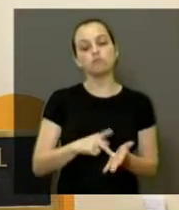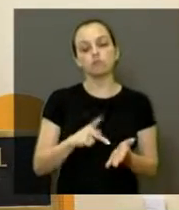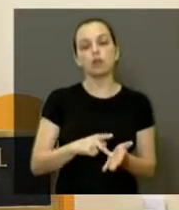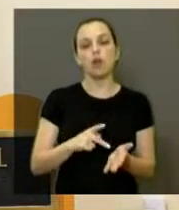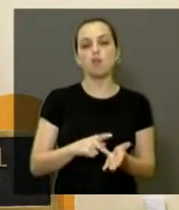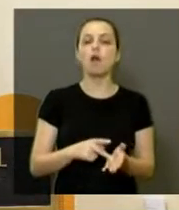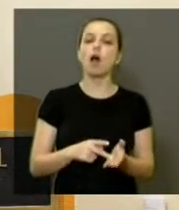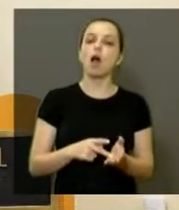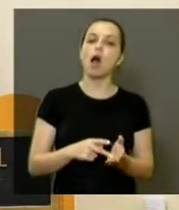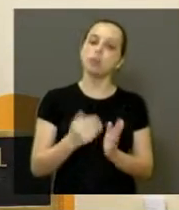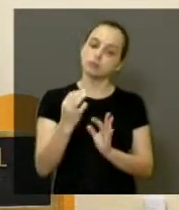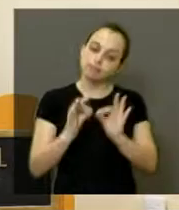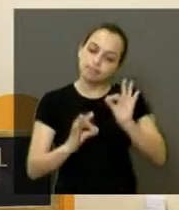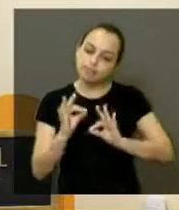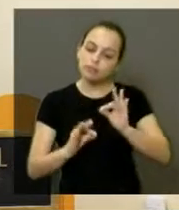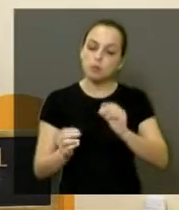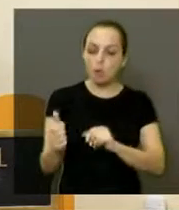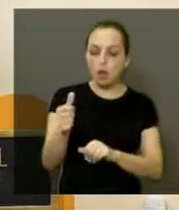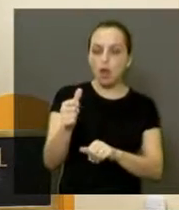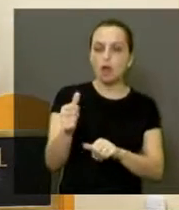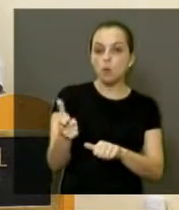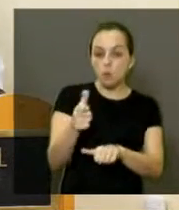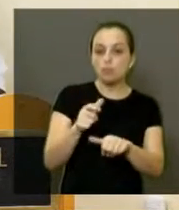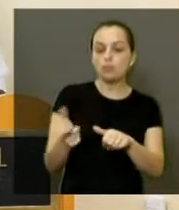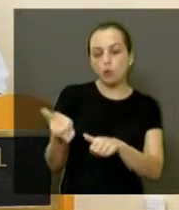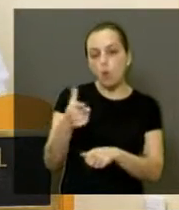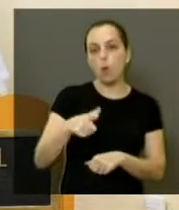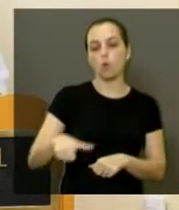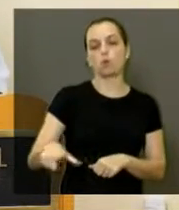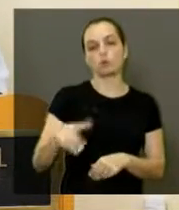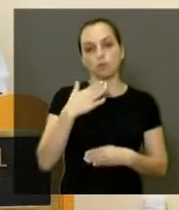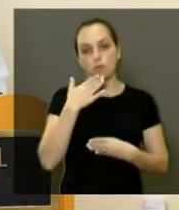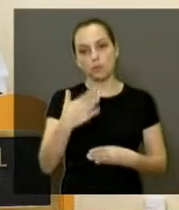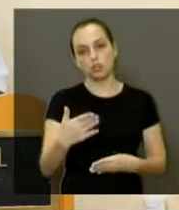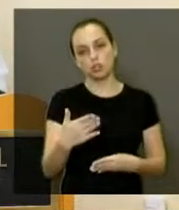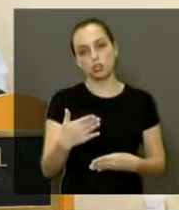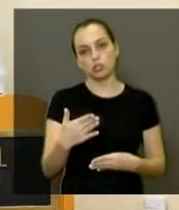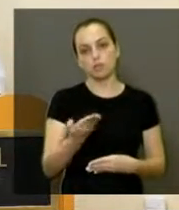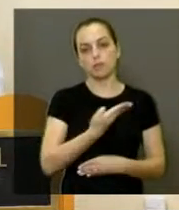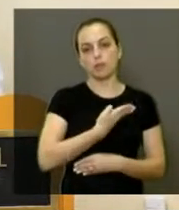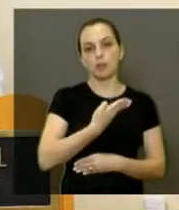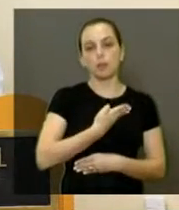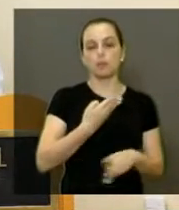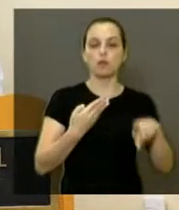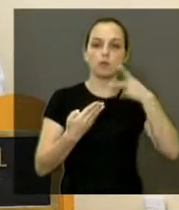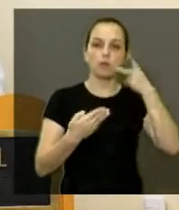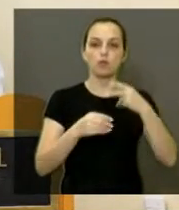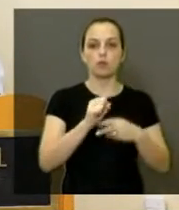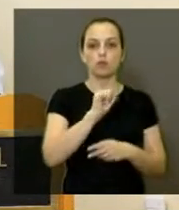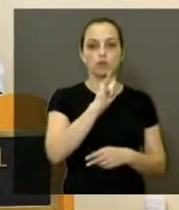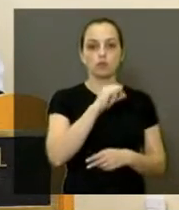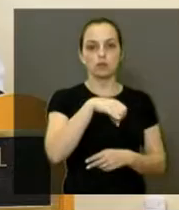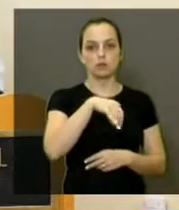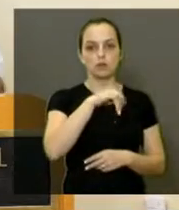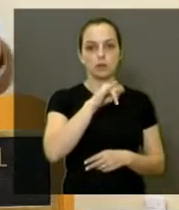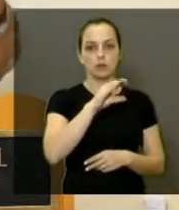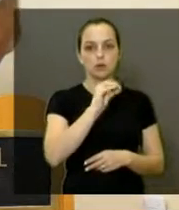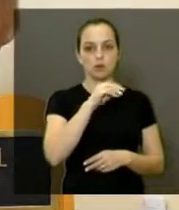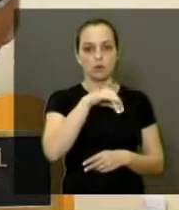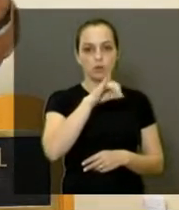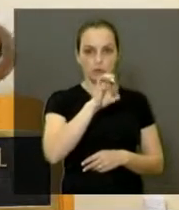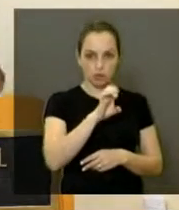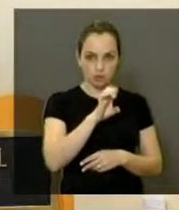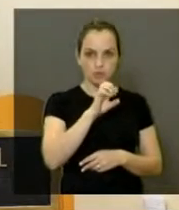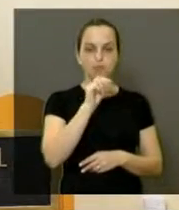tenho uma certa dificuldade com números, eu vou pedir ao meu caro colega, o vereador Simeone, que ele traga, porque isso